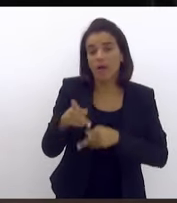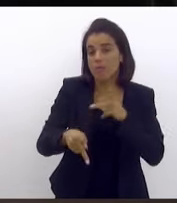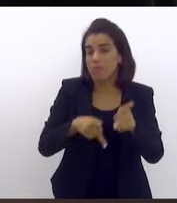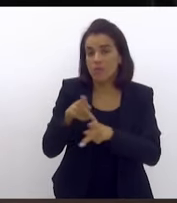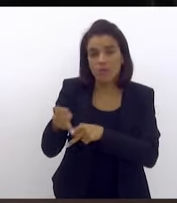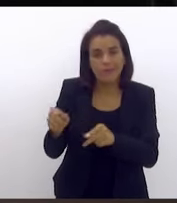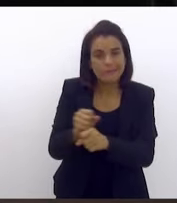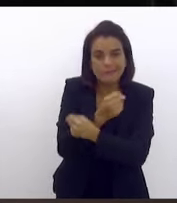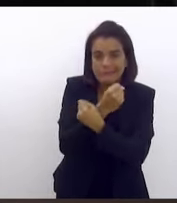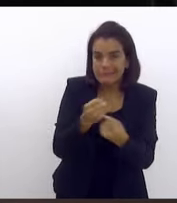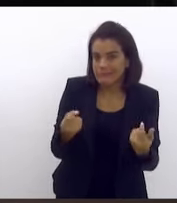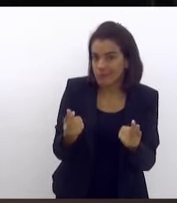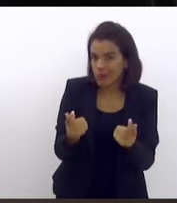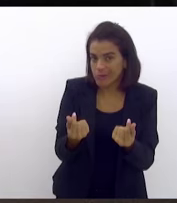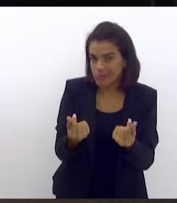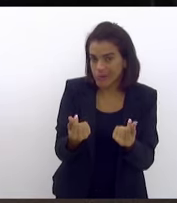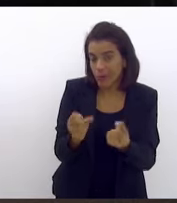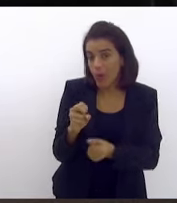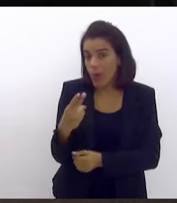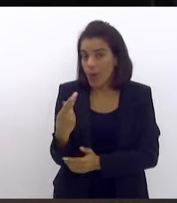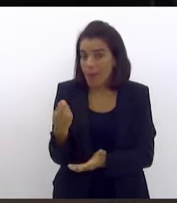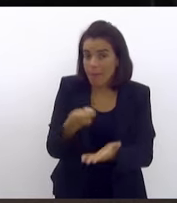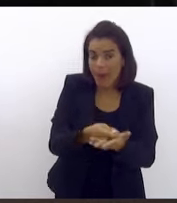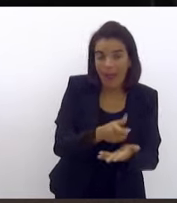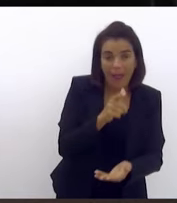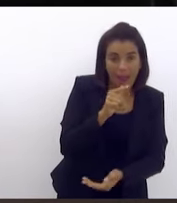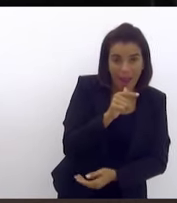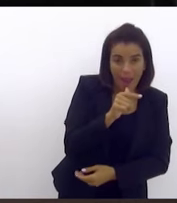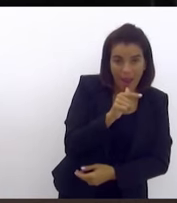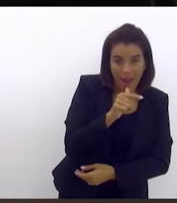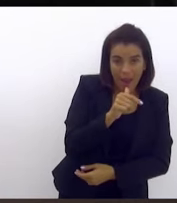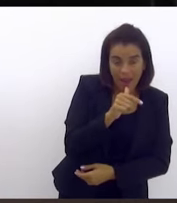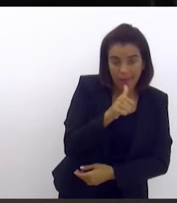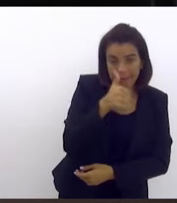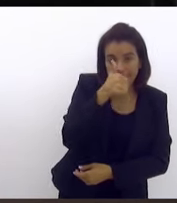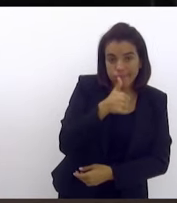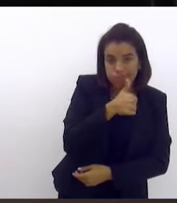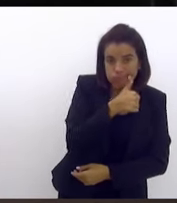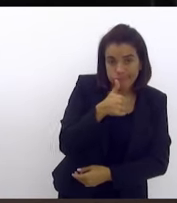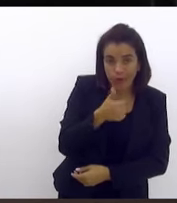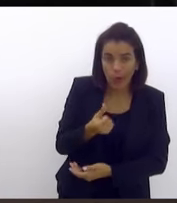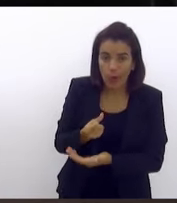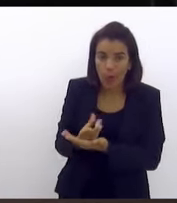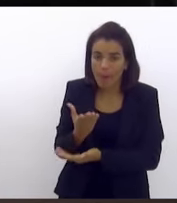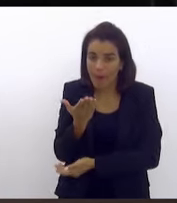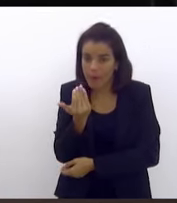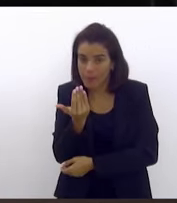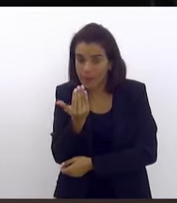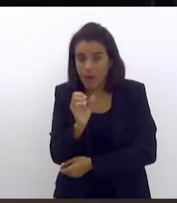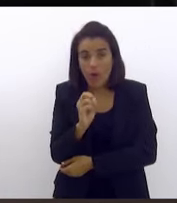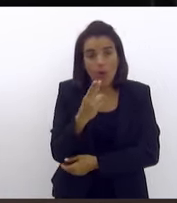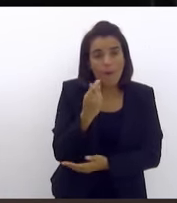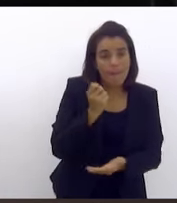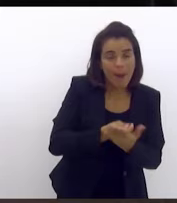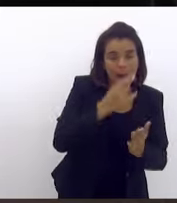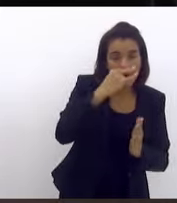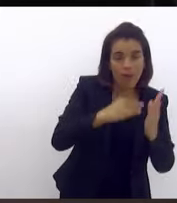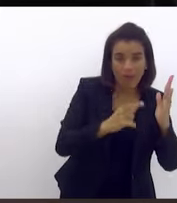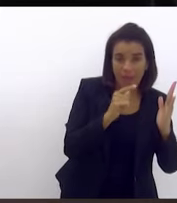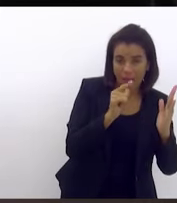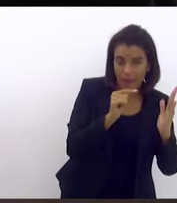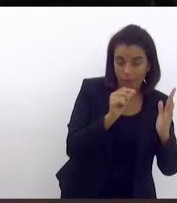condição de pagar, ou paga água e deixa de comprar comida para dentro de casa, ou paga água e deixa